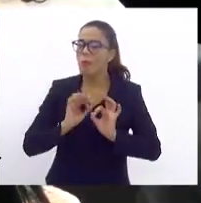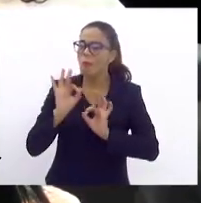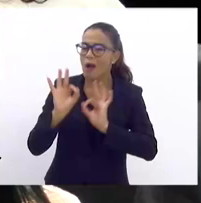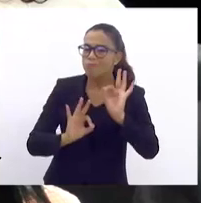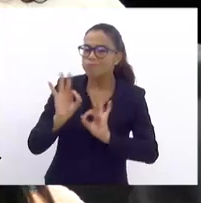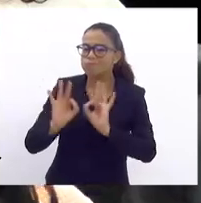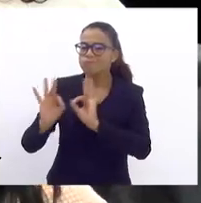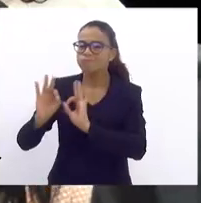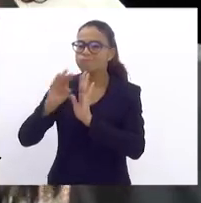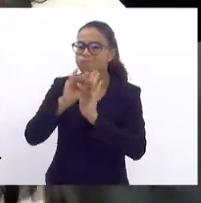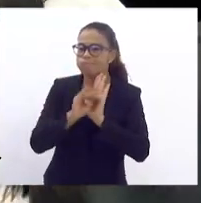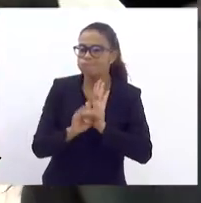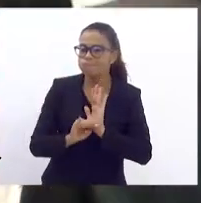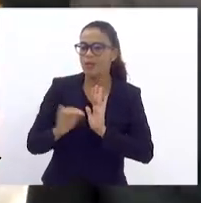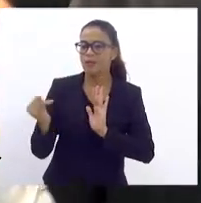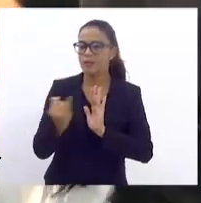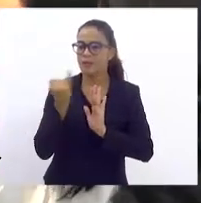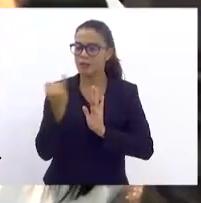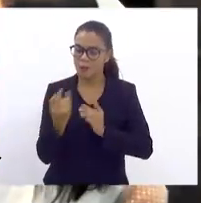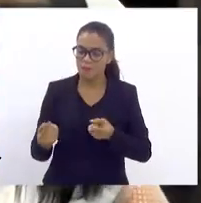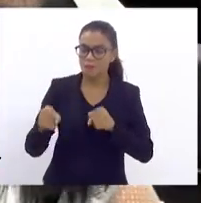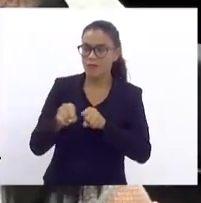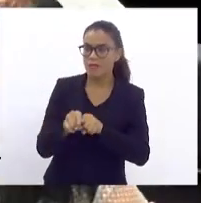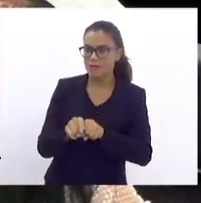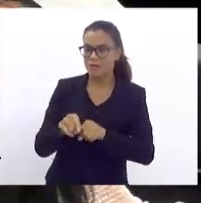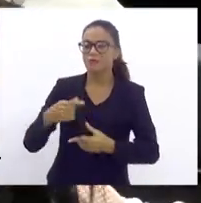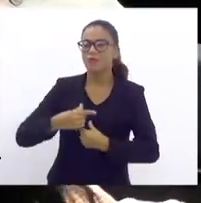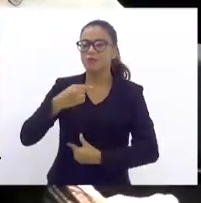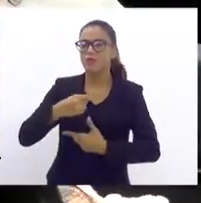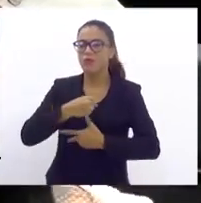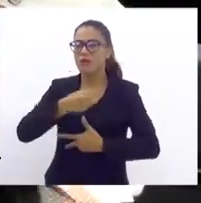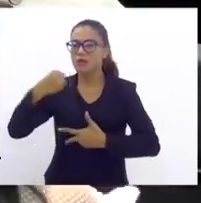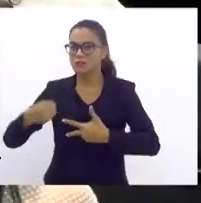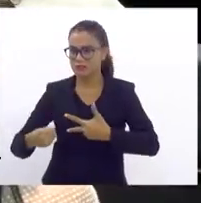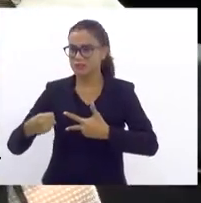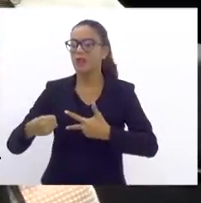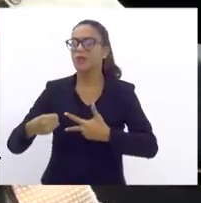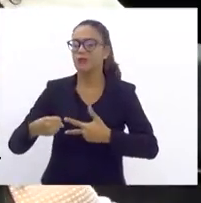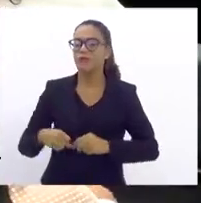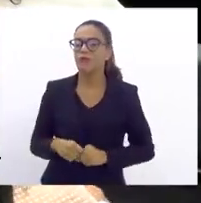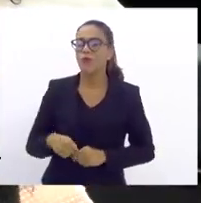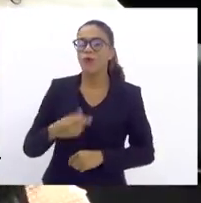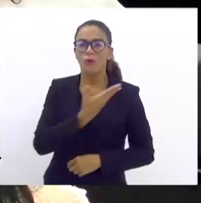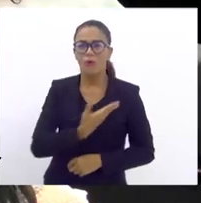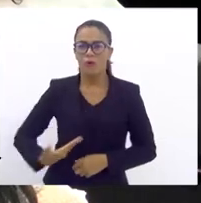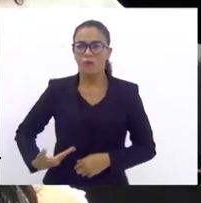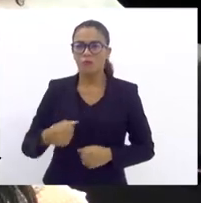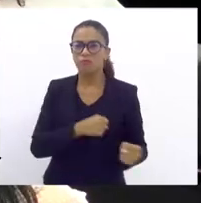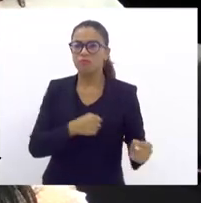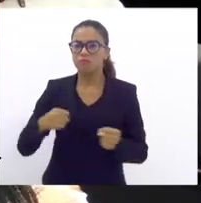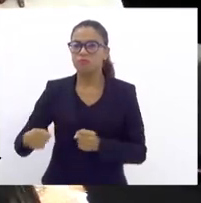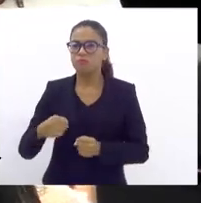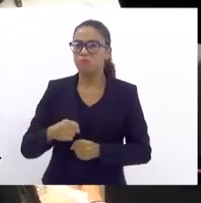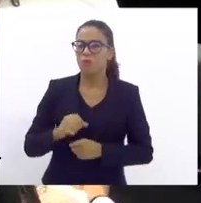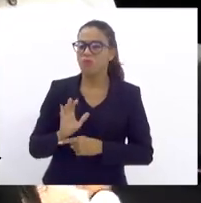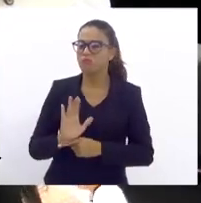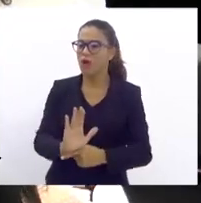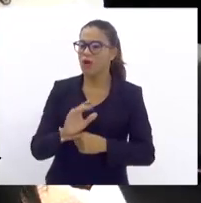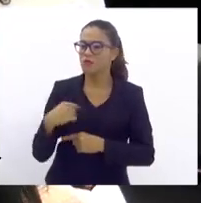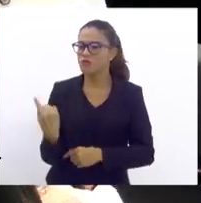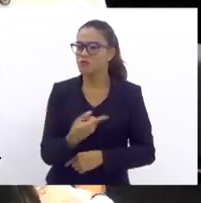e tem sido um grande parceiro no executivo para fazer com que de fato o poder público nos ajude né E